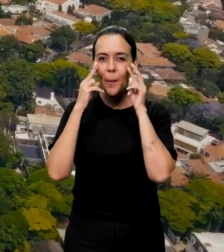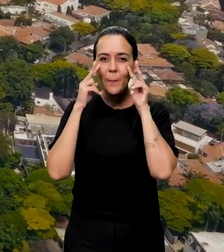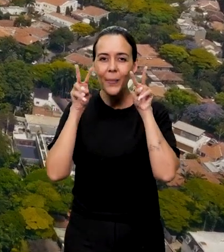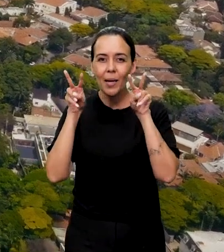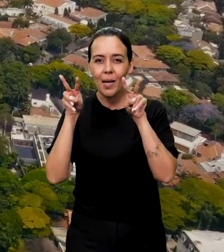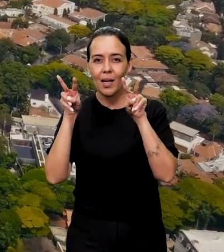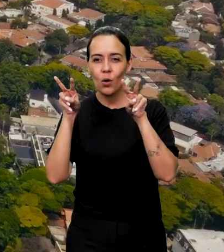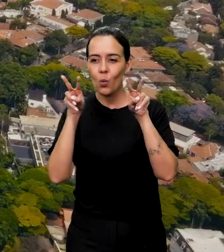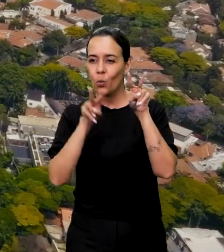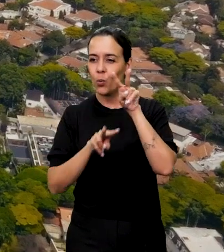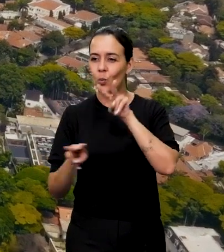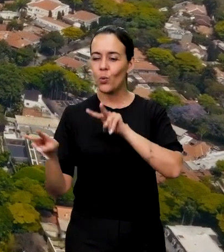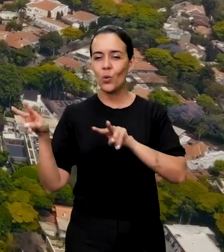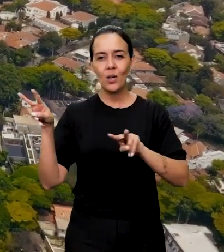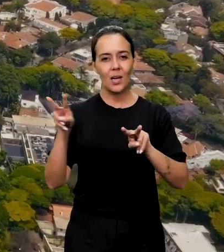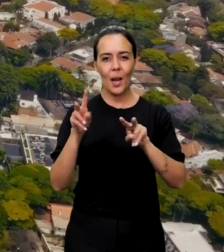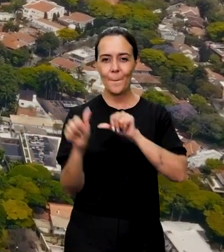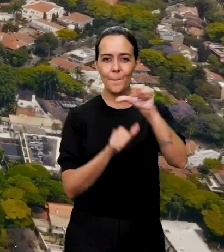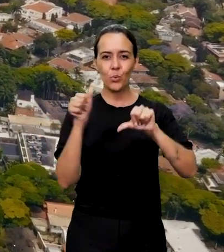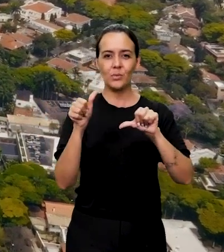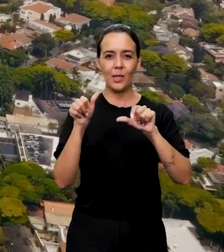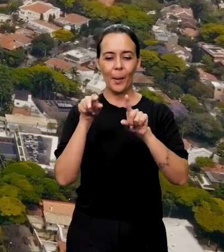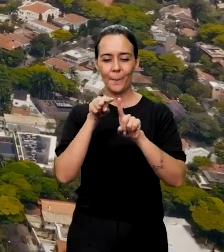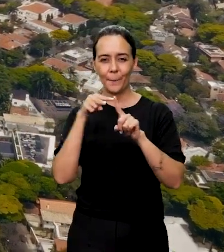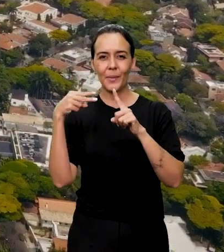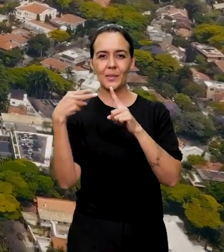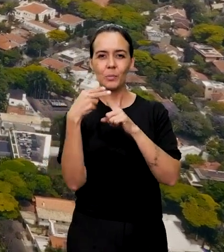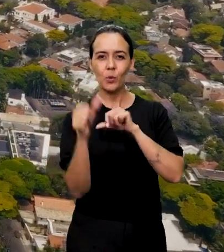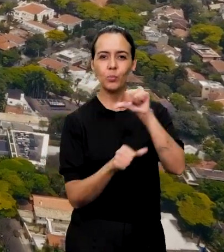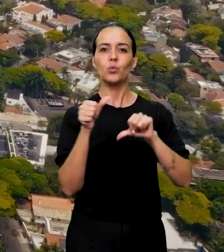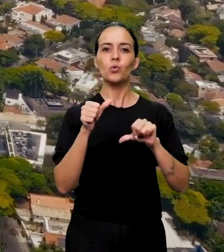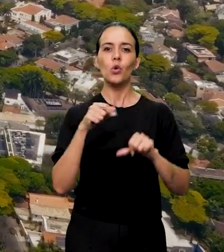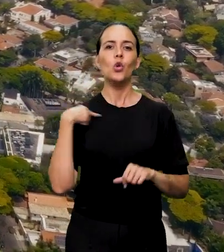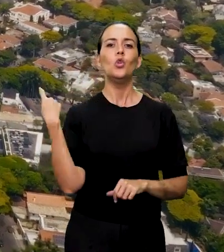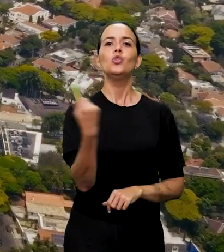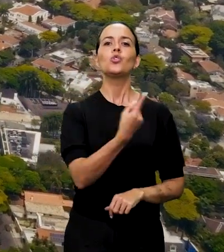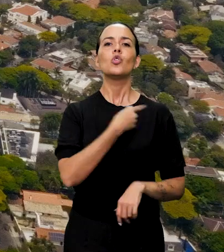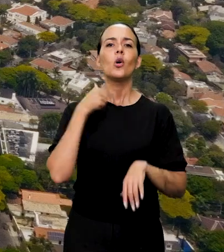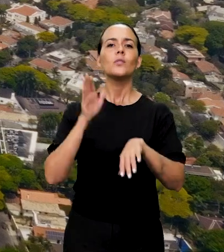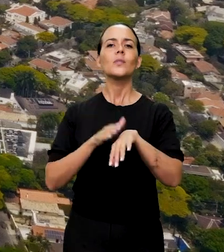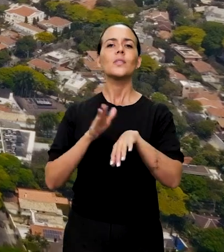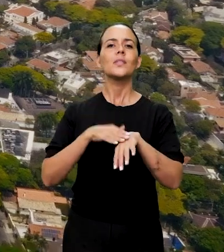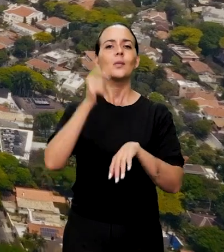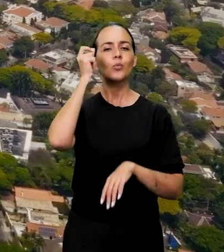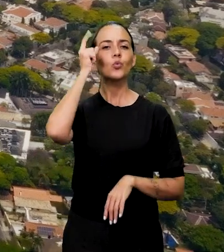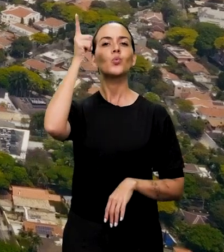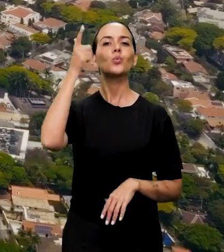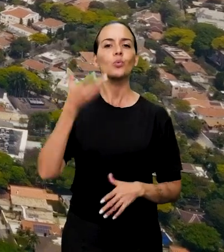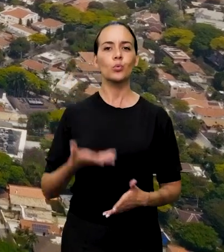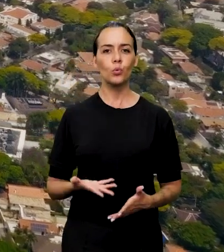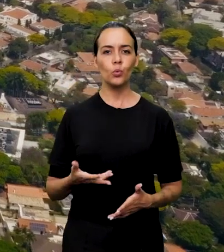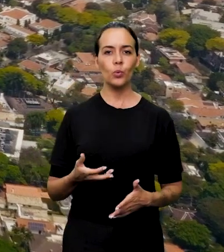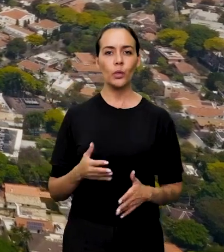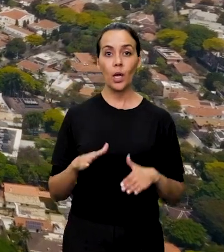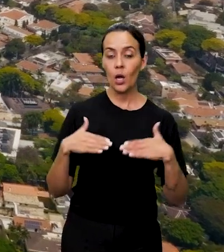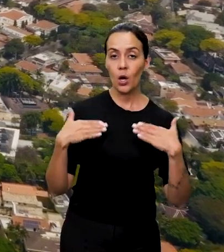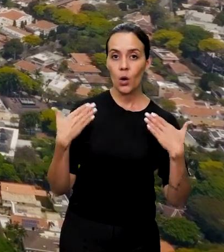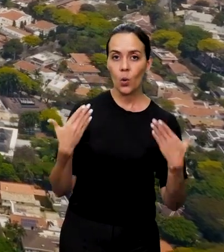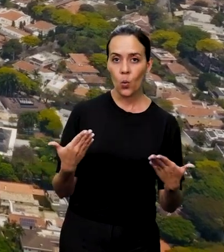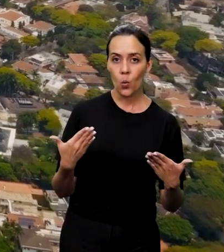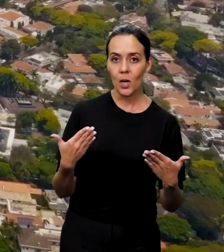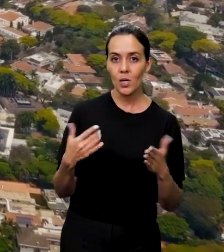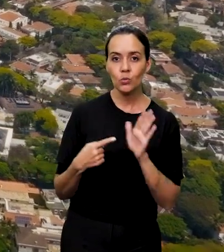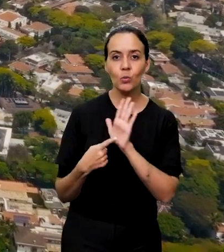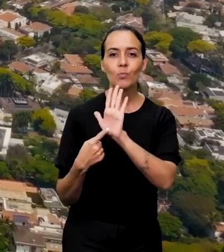muda o nosso olhar, a gente muda quem nós somos. Nós somos produtores e produtos da cultura. Ao mudar a nossa maneira